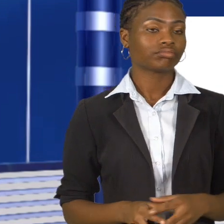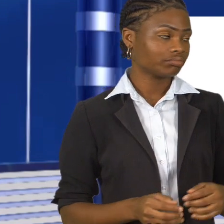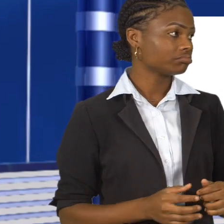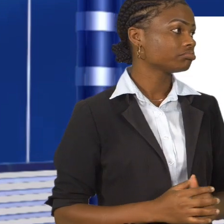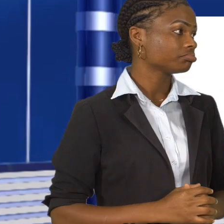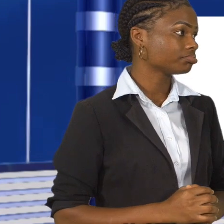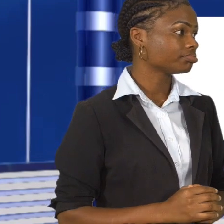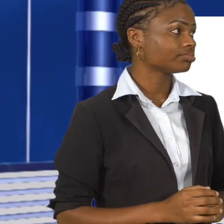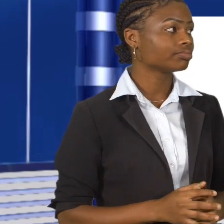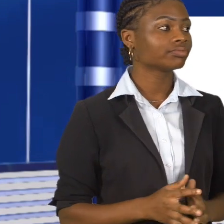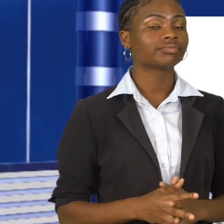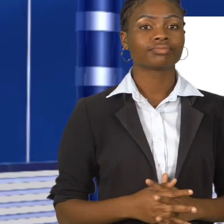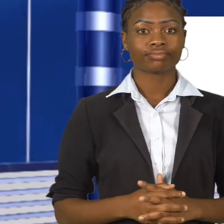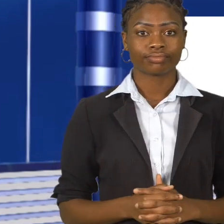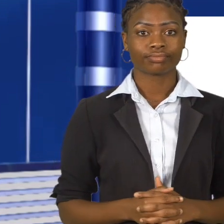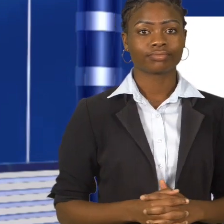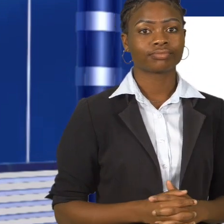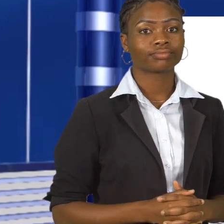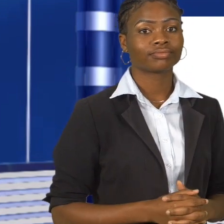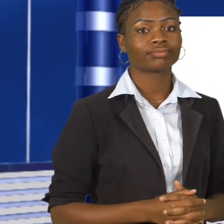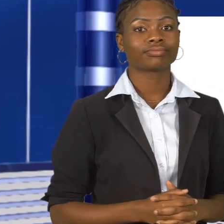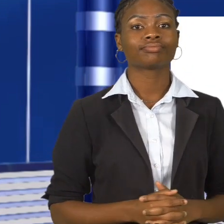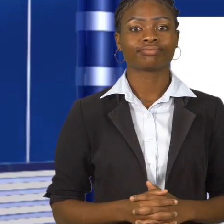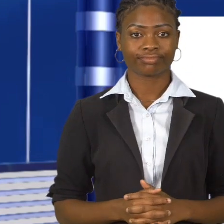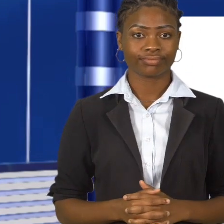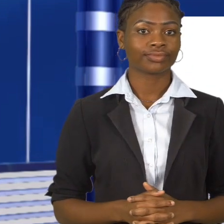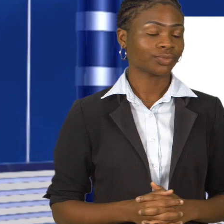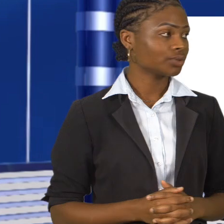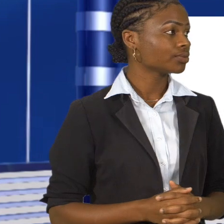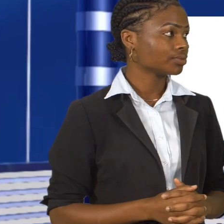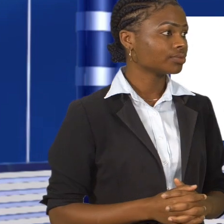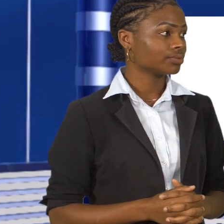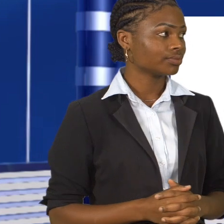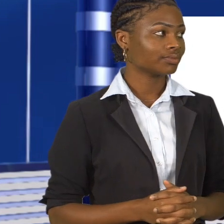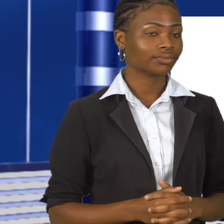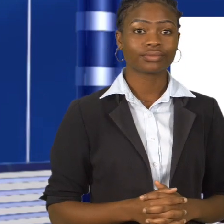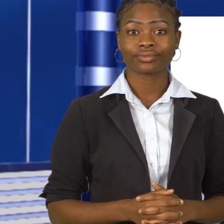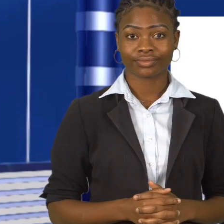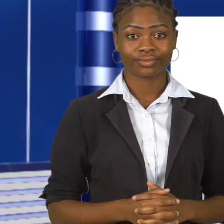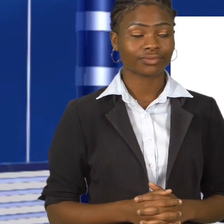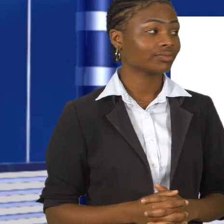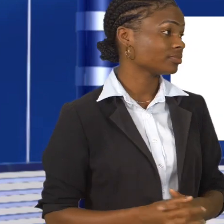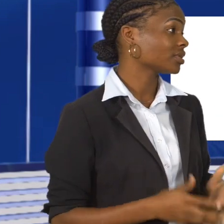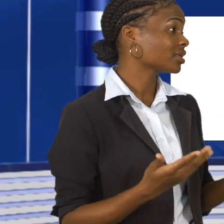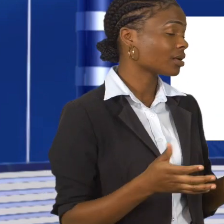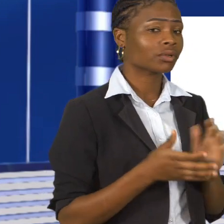superação de Maria Vitorino, presidente da Associação de Desporto para Pessoas com Deficiência de Manica.